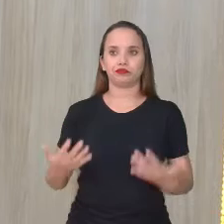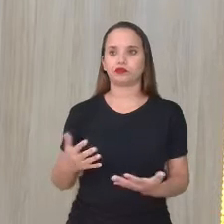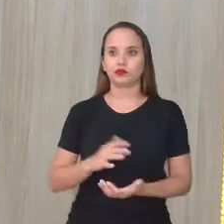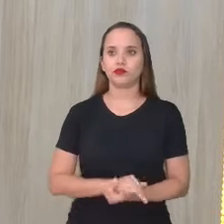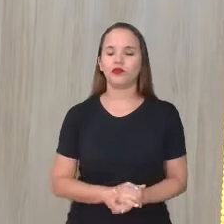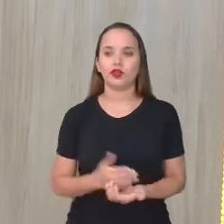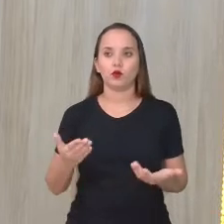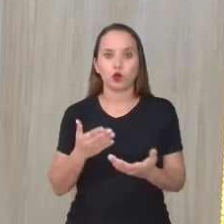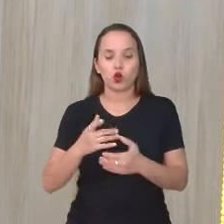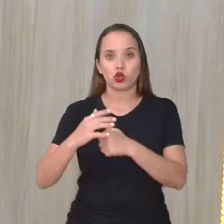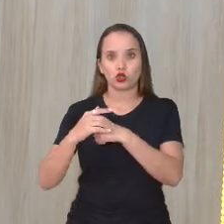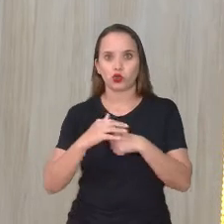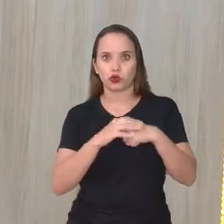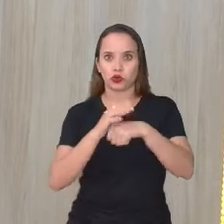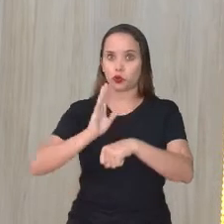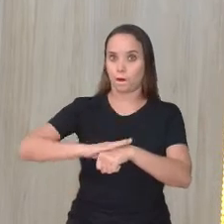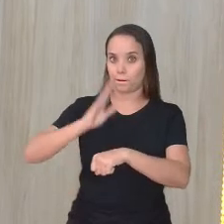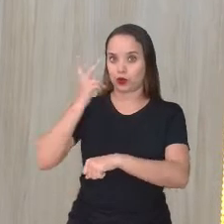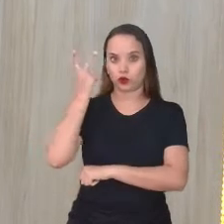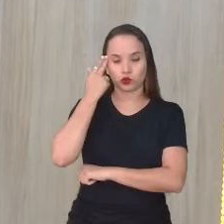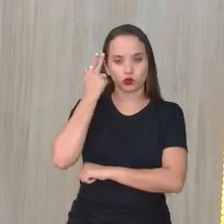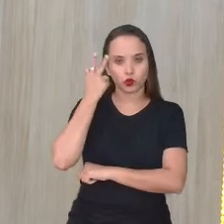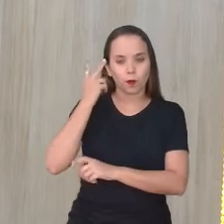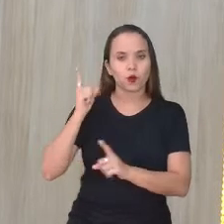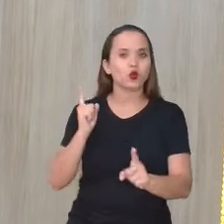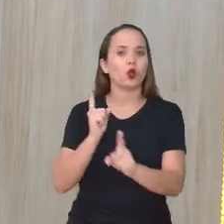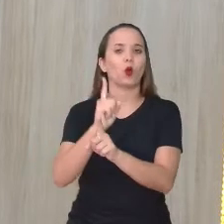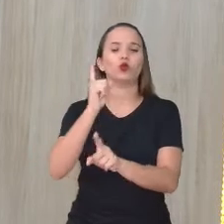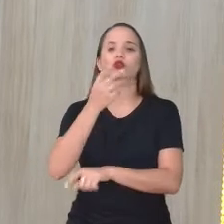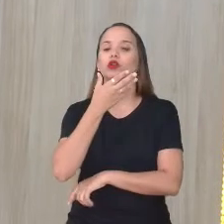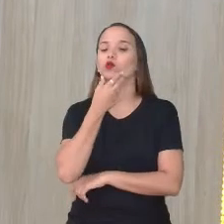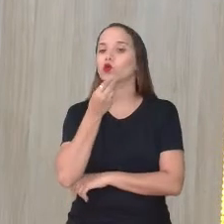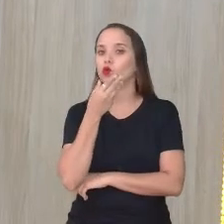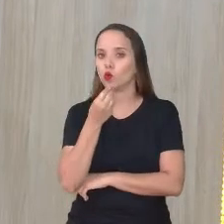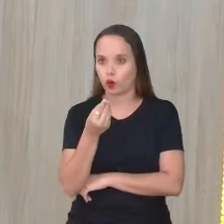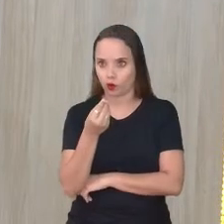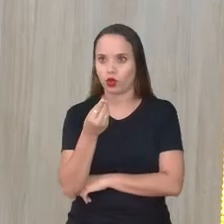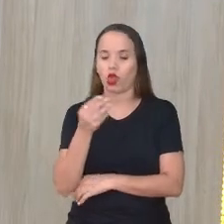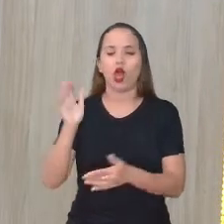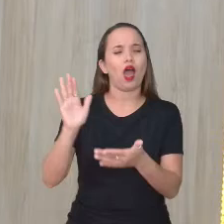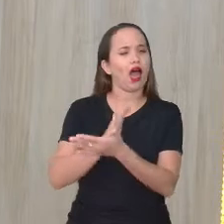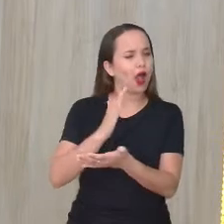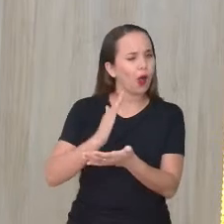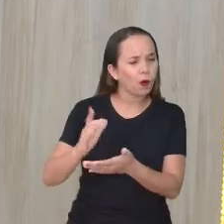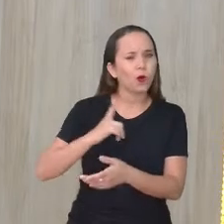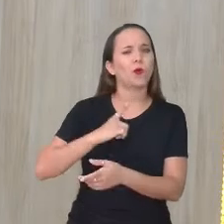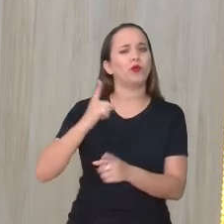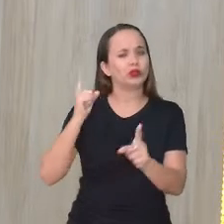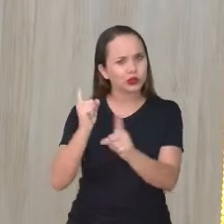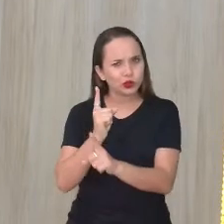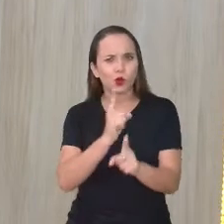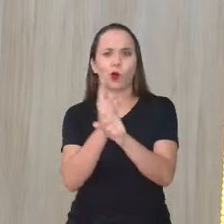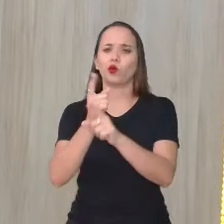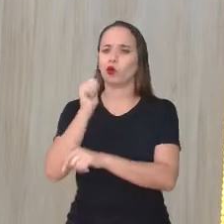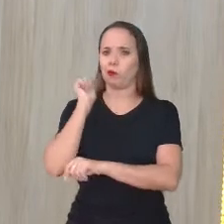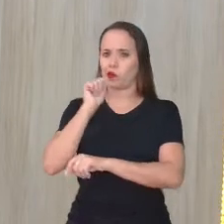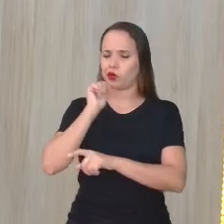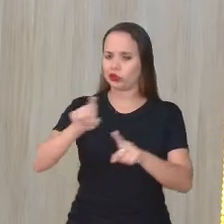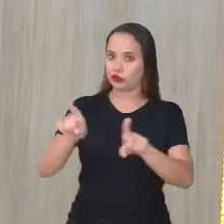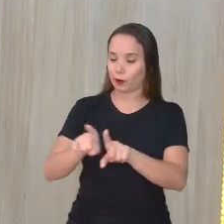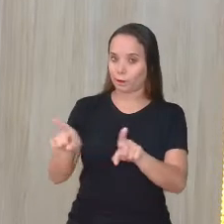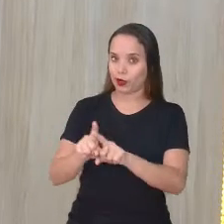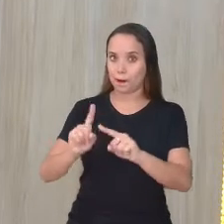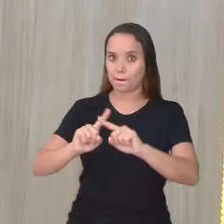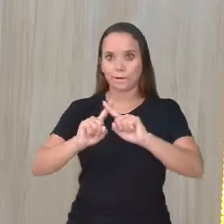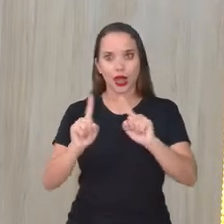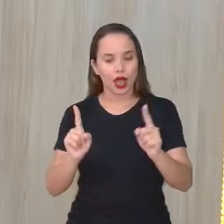doenças mais comuns nos homens, certo? Não é que algumas delas não acometam as mulheres, acometem, mas elas são